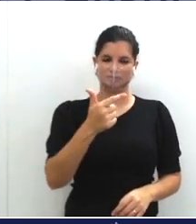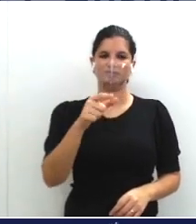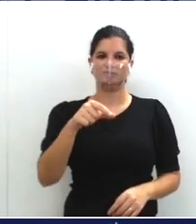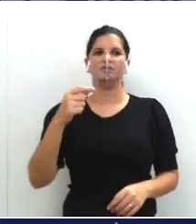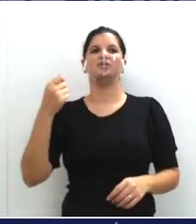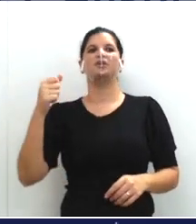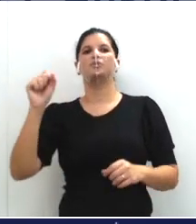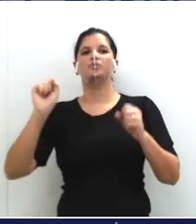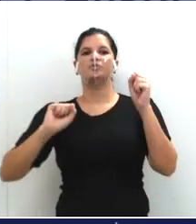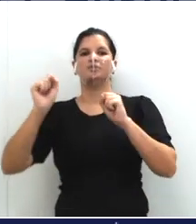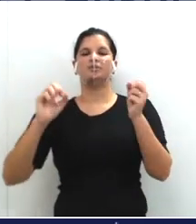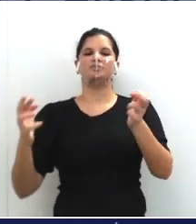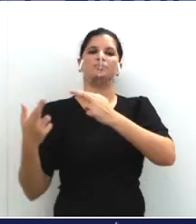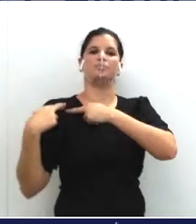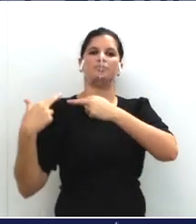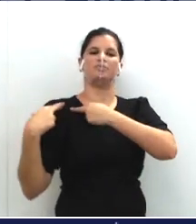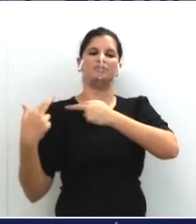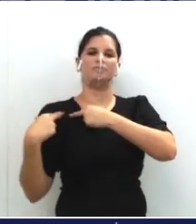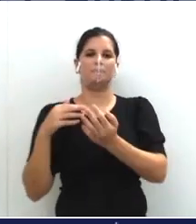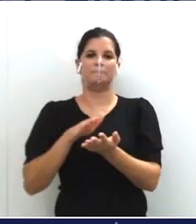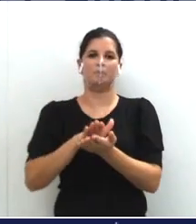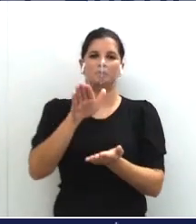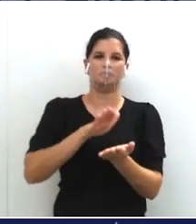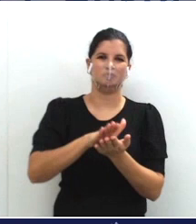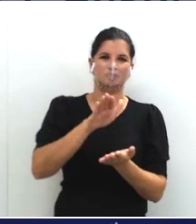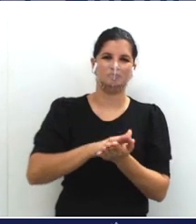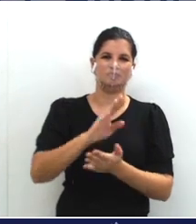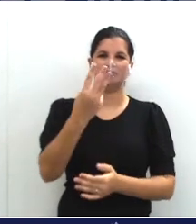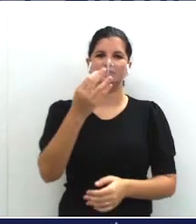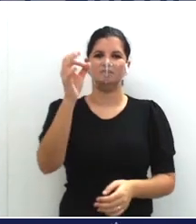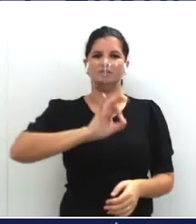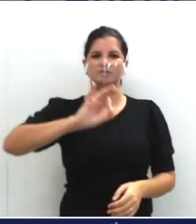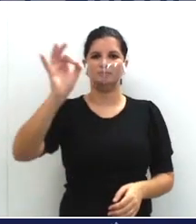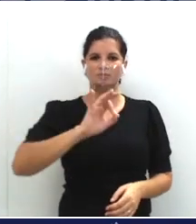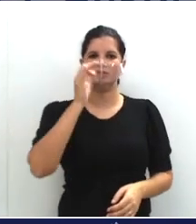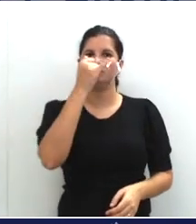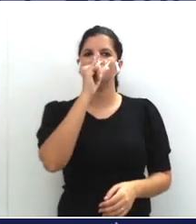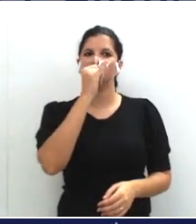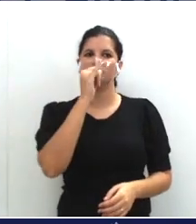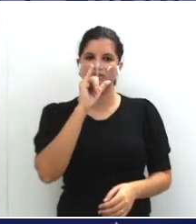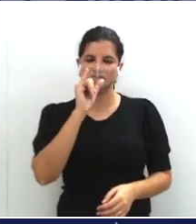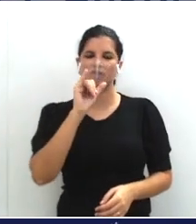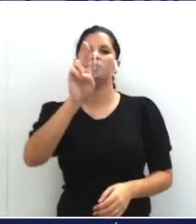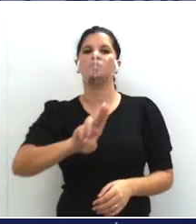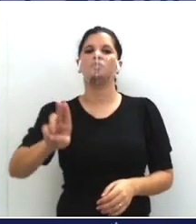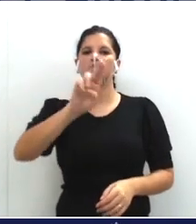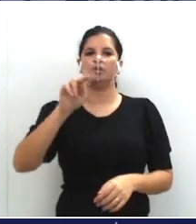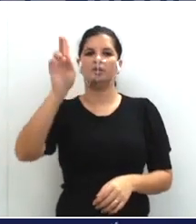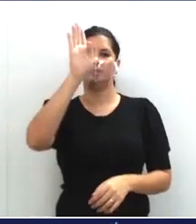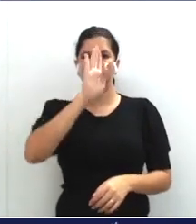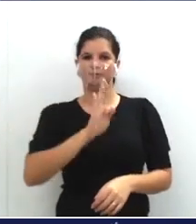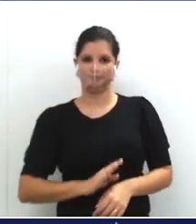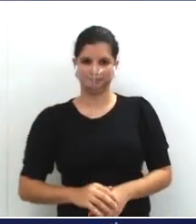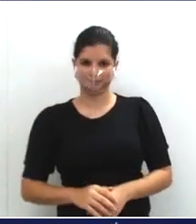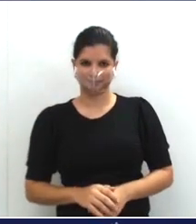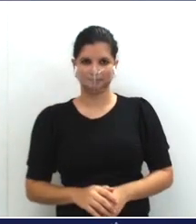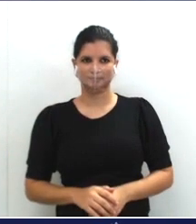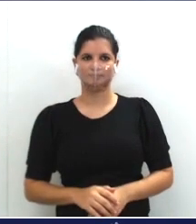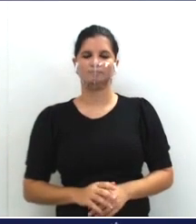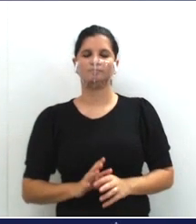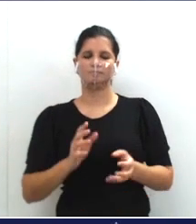usinas, elas são responsáveis pela produção de 3% da energia consumida no